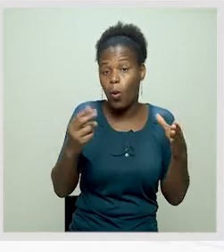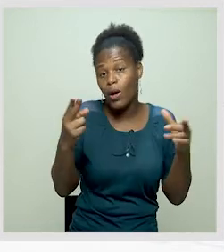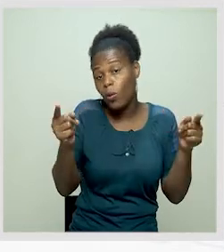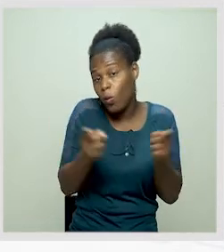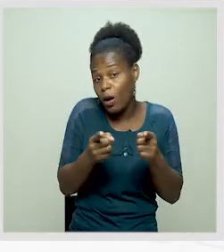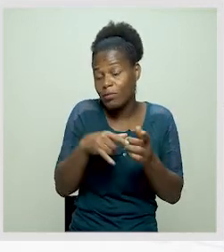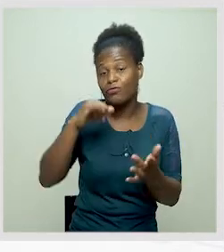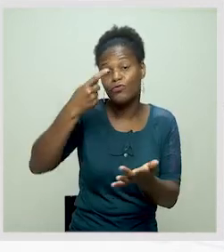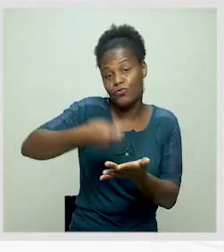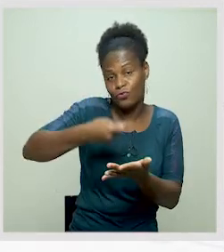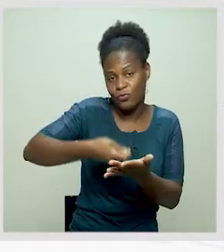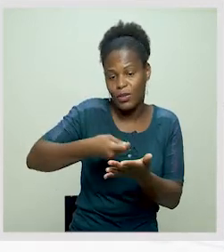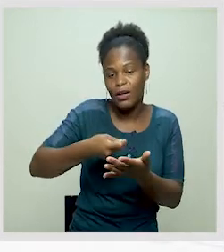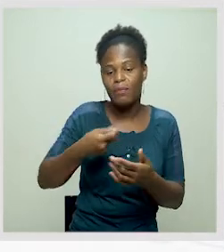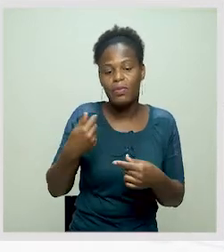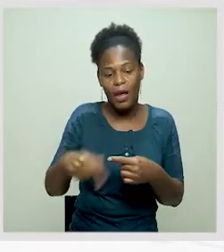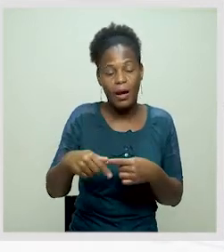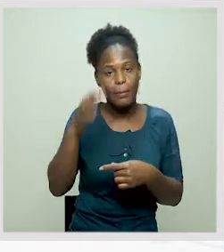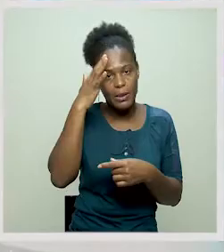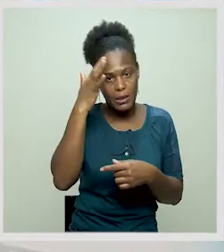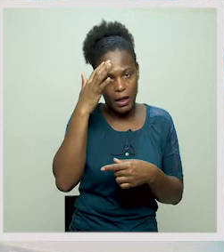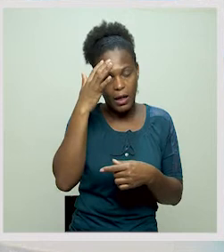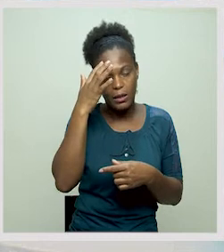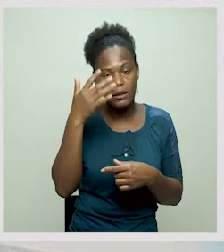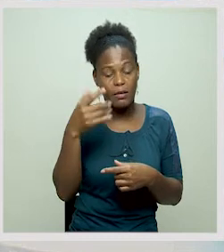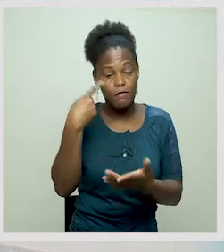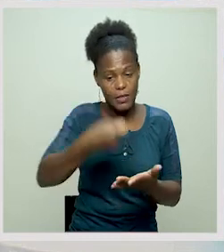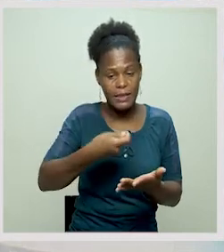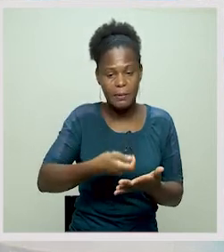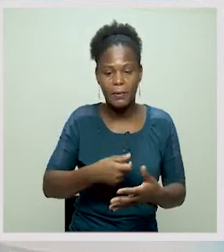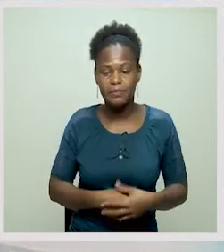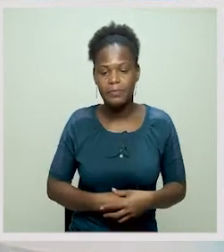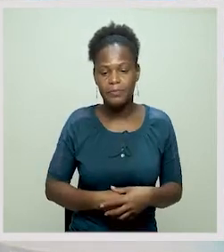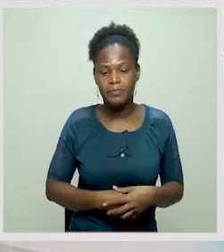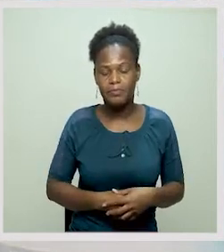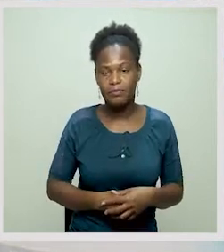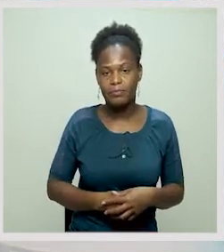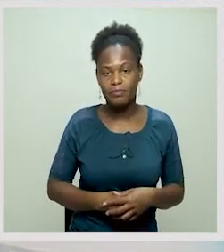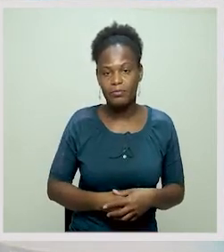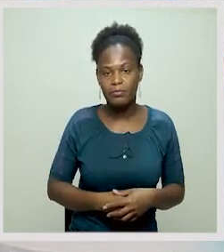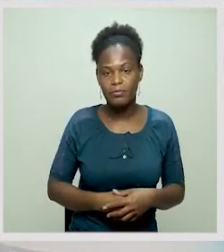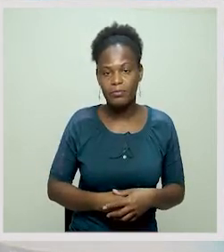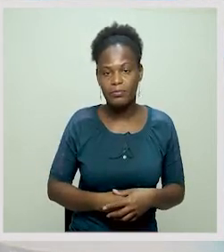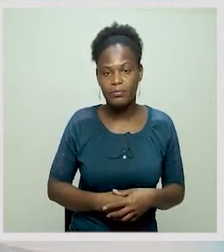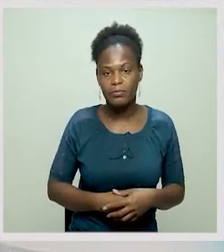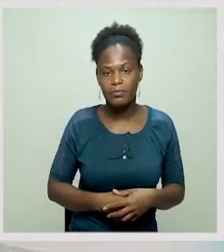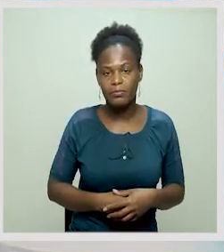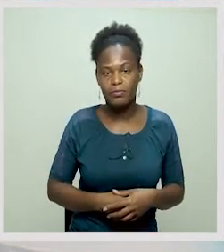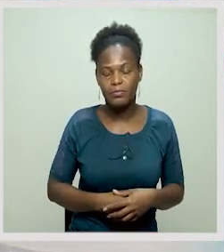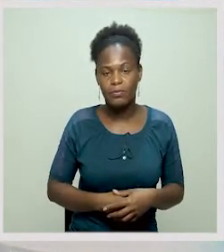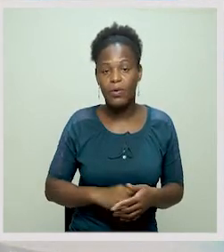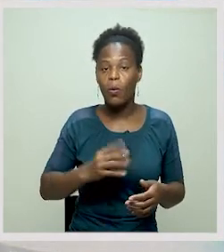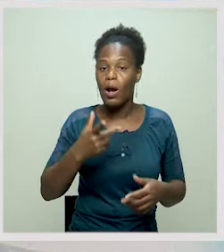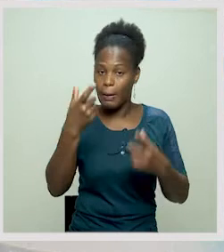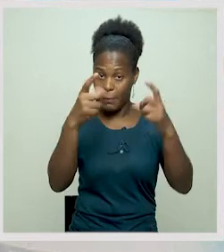empresa tem capacidade de financiamento. Quando as empresas usam fundos